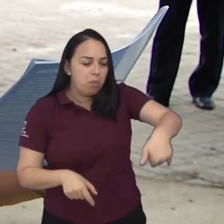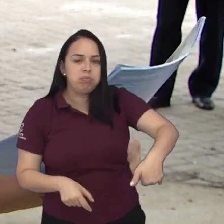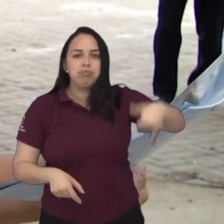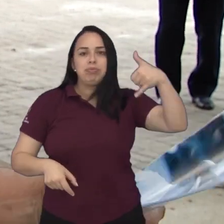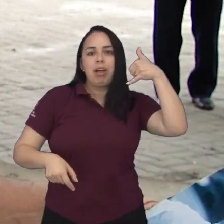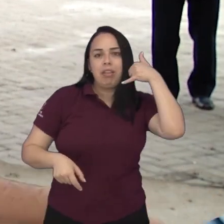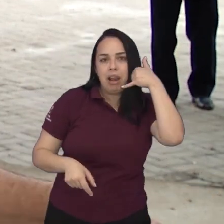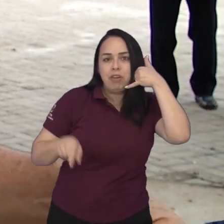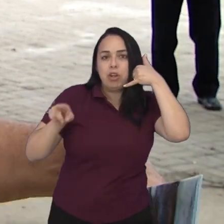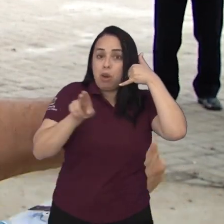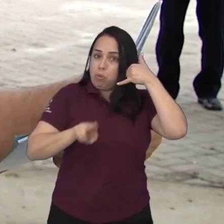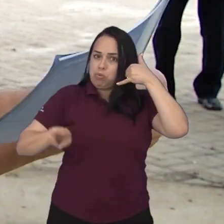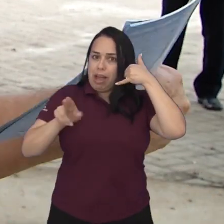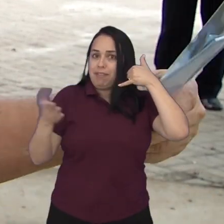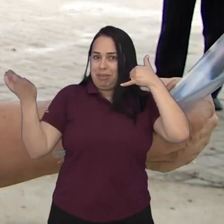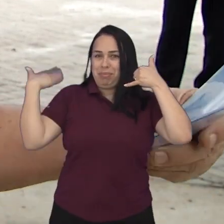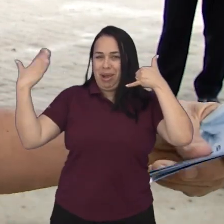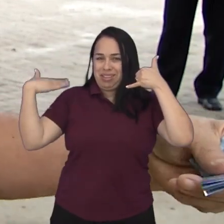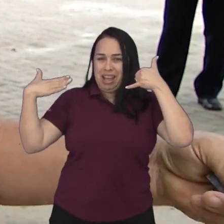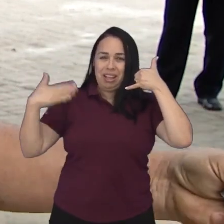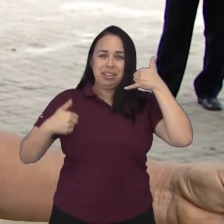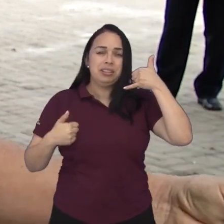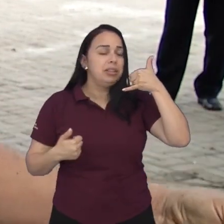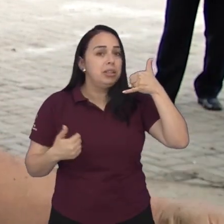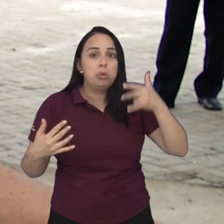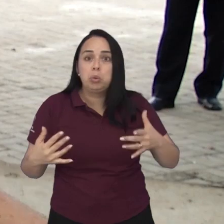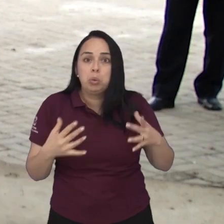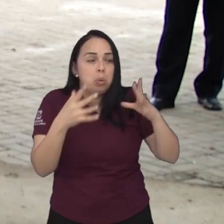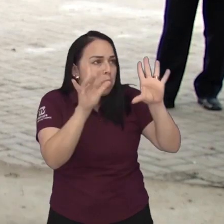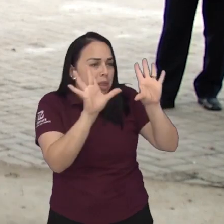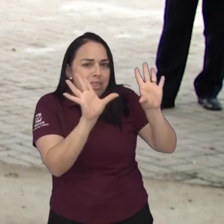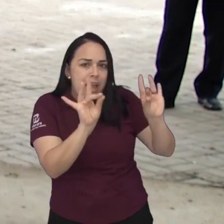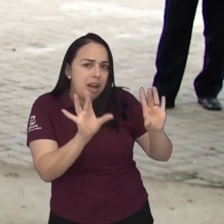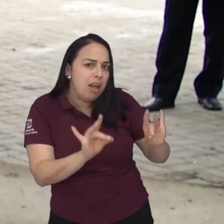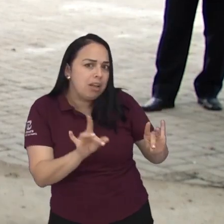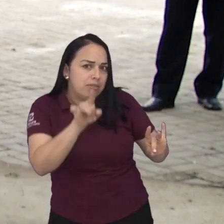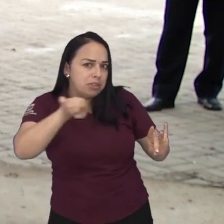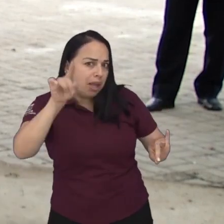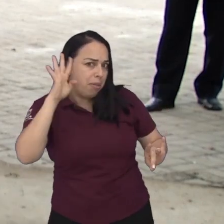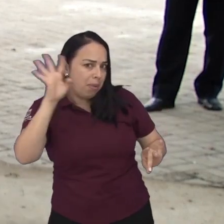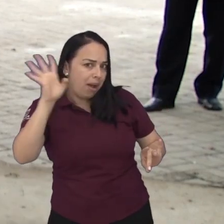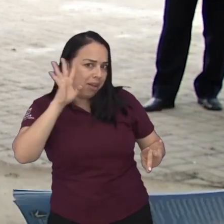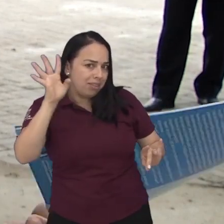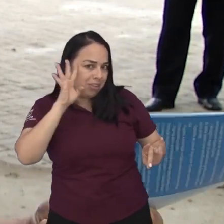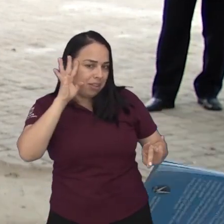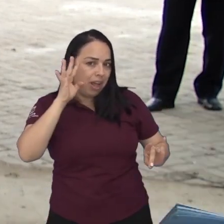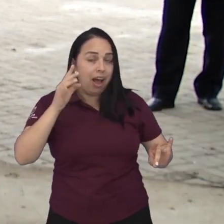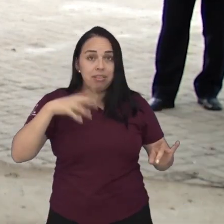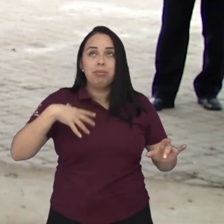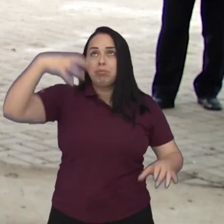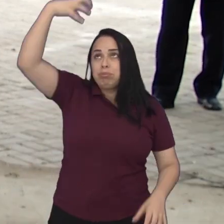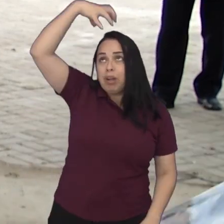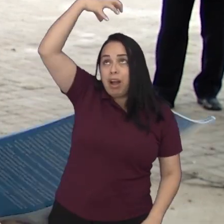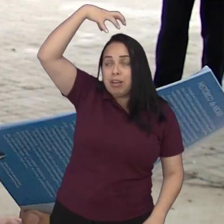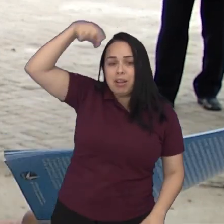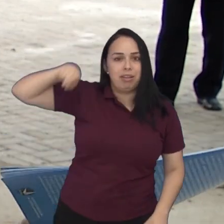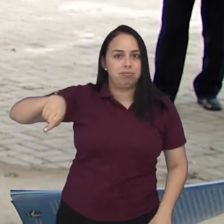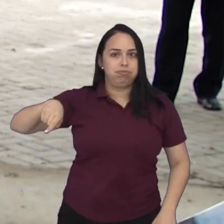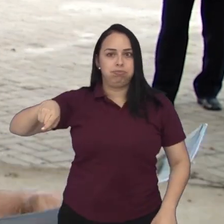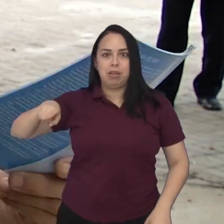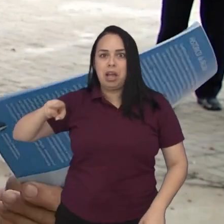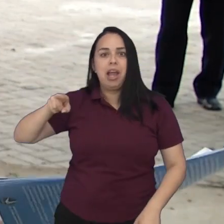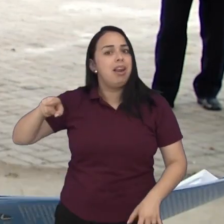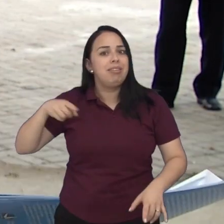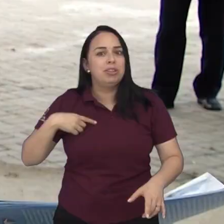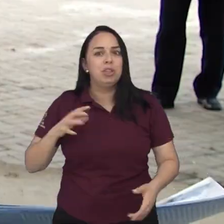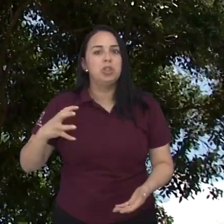já começava a usar, tudo que você imagina, o chuveiro, Esse camarada, ele era